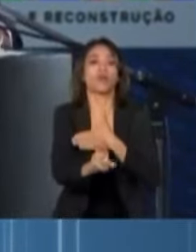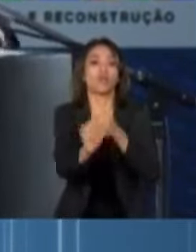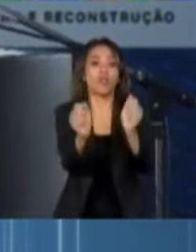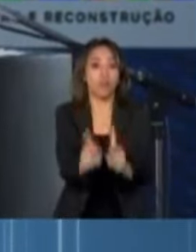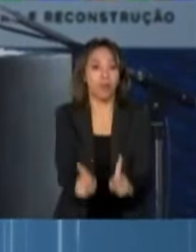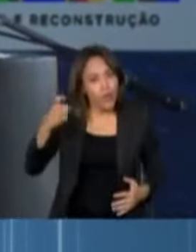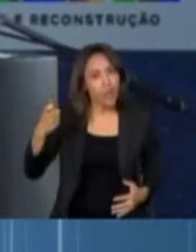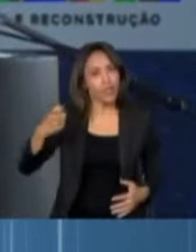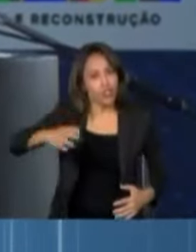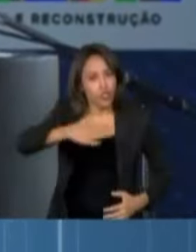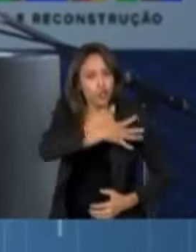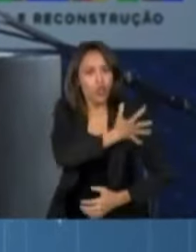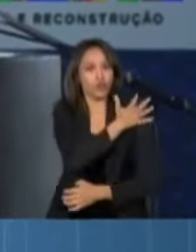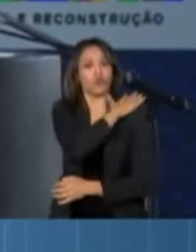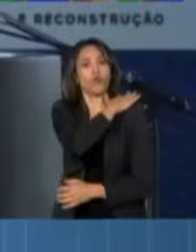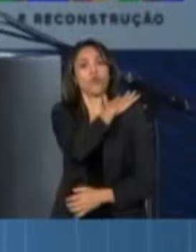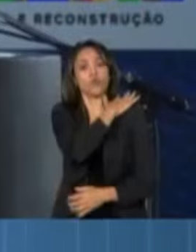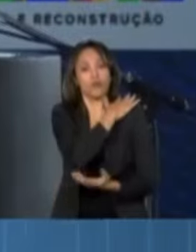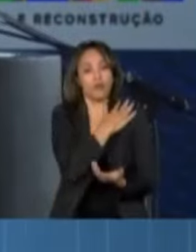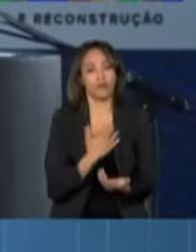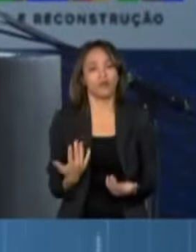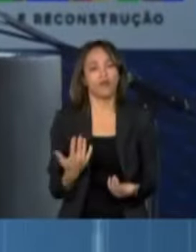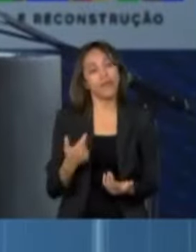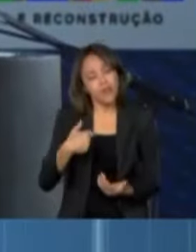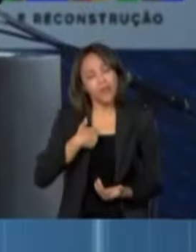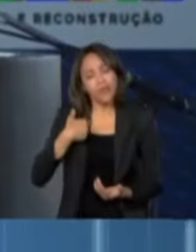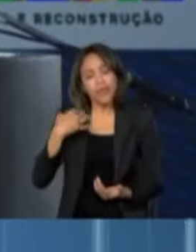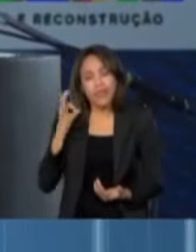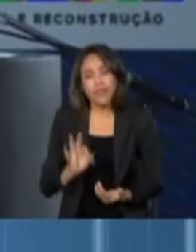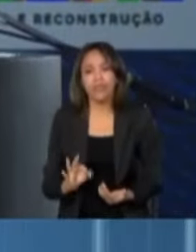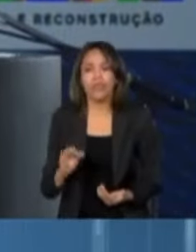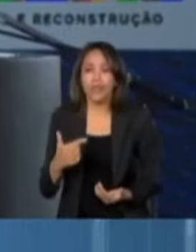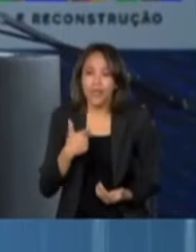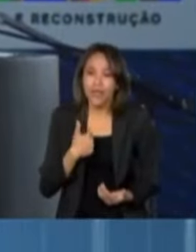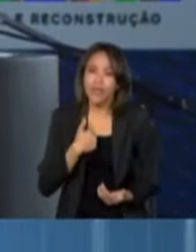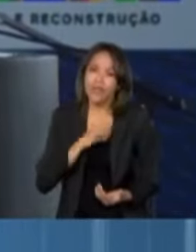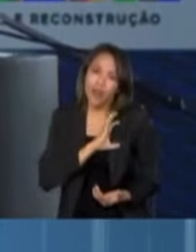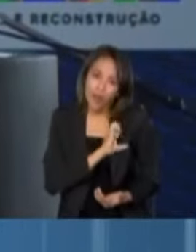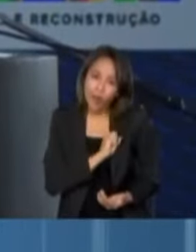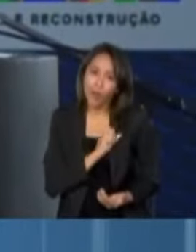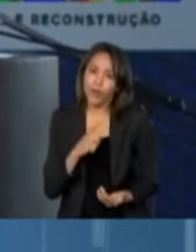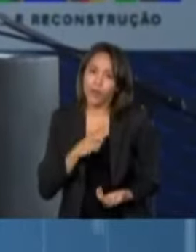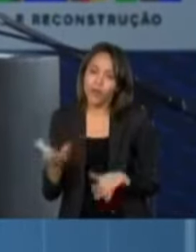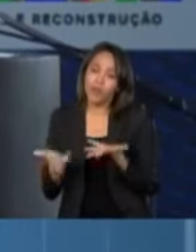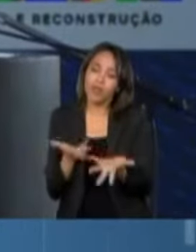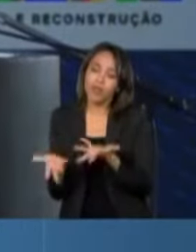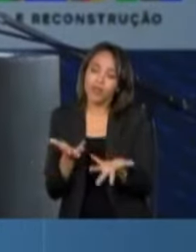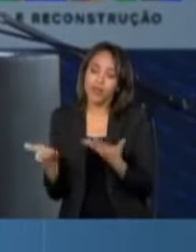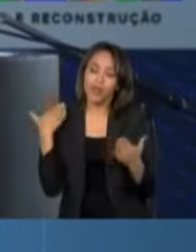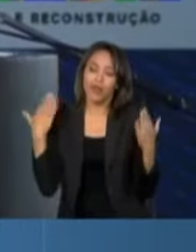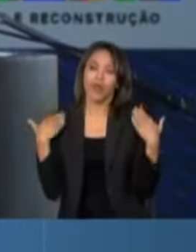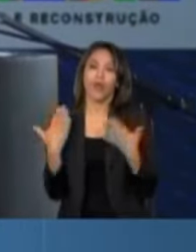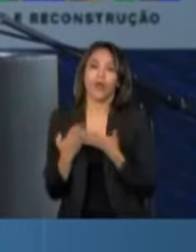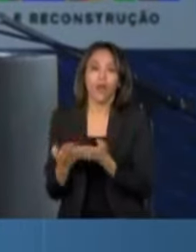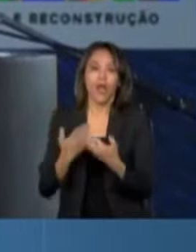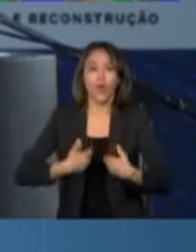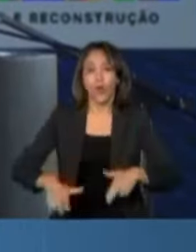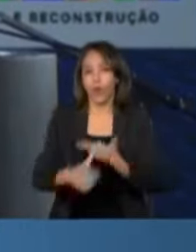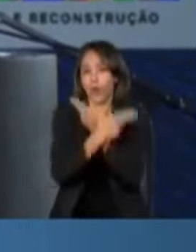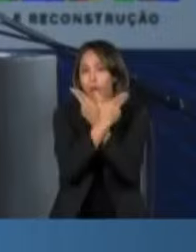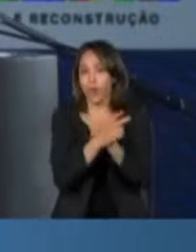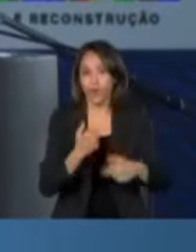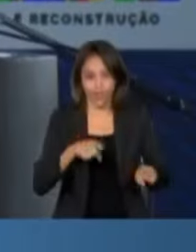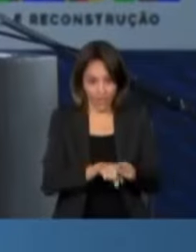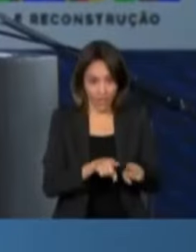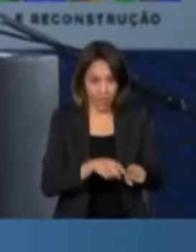que é o primeiro submarino nuclear. E por que, que ele é importante? Porque, na verdade, quando a gente fala em construir